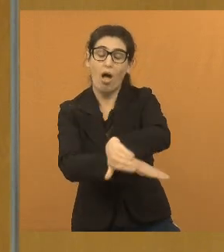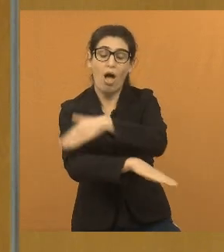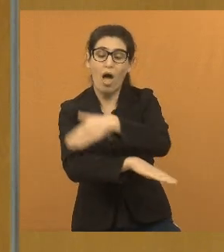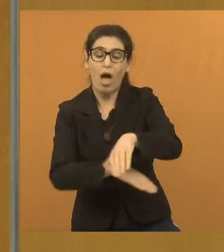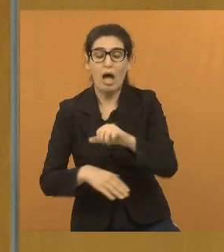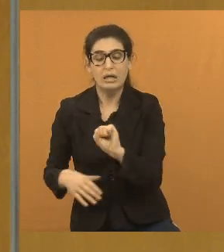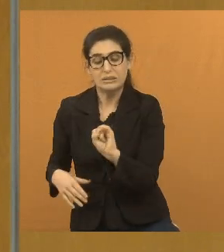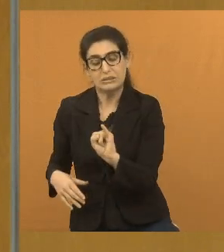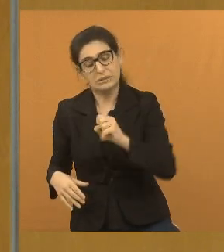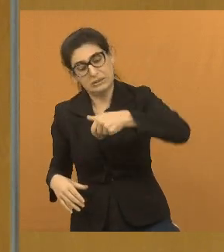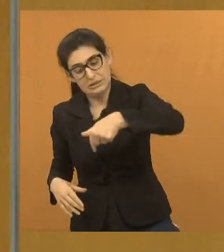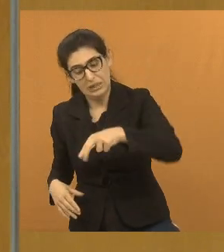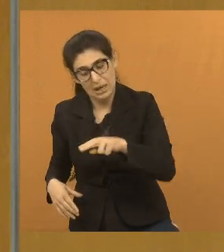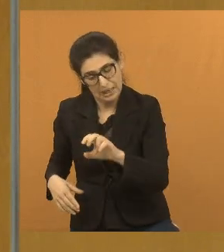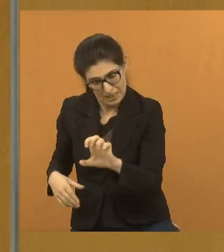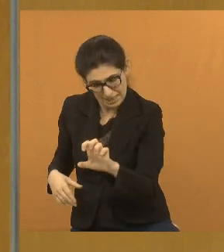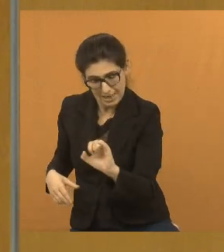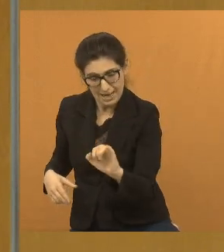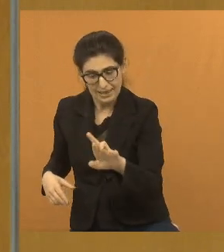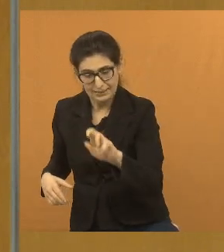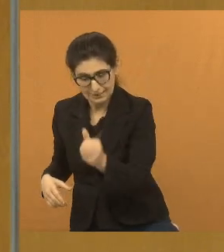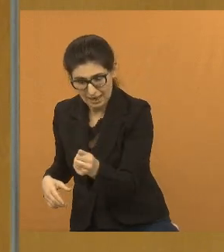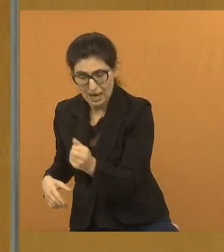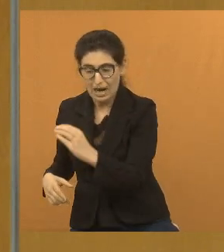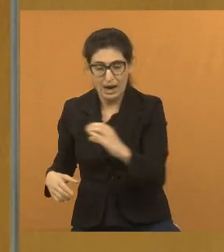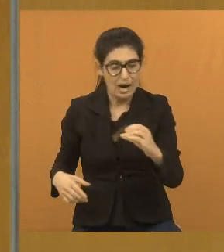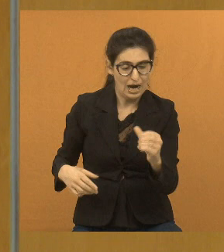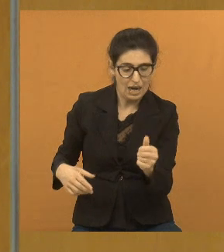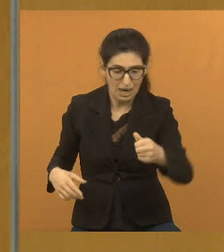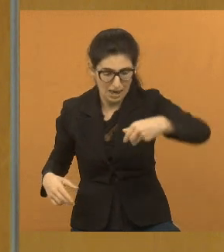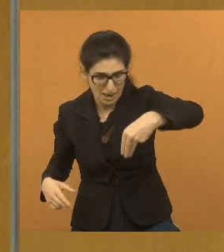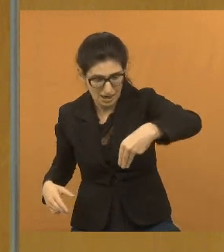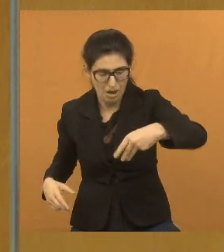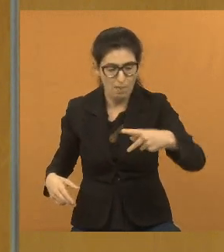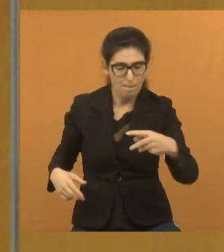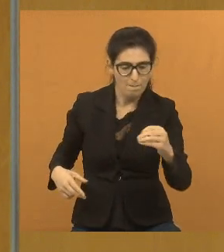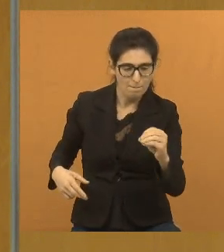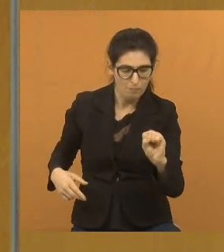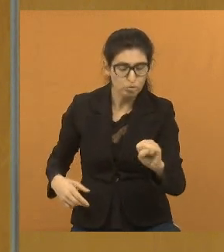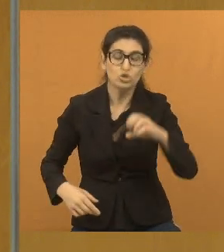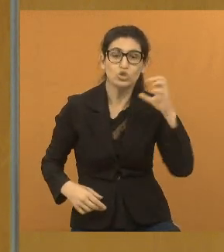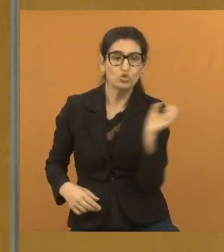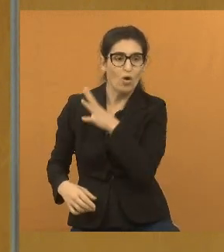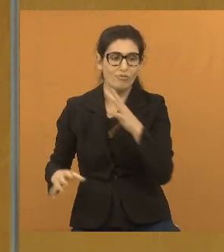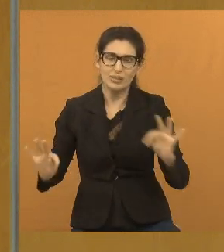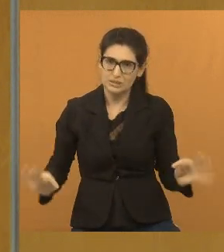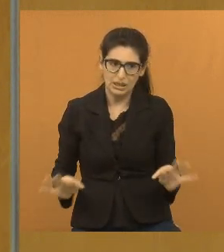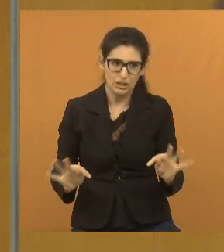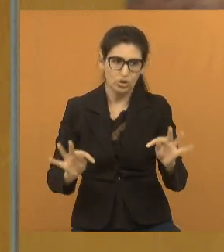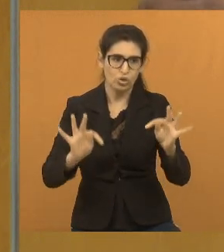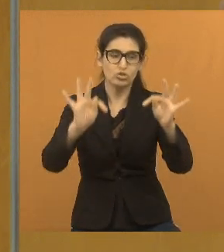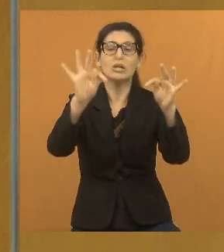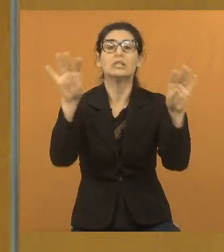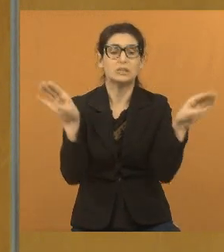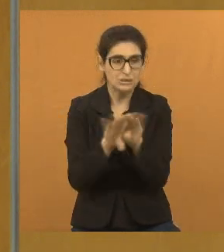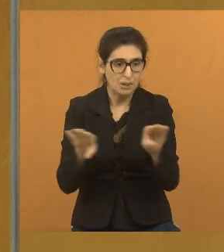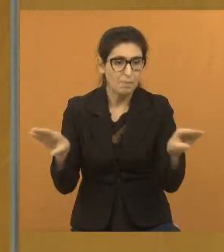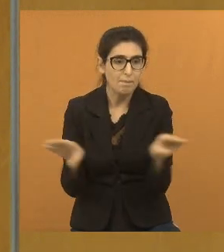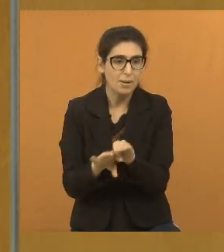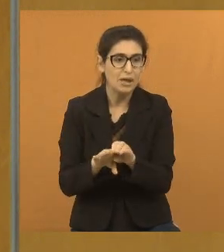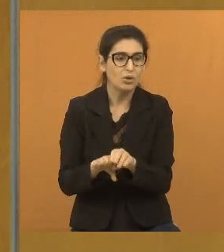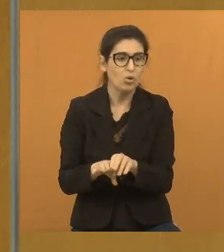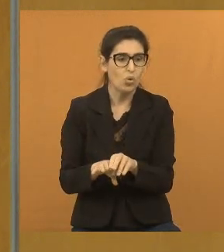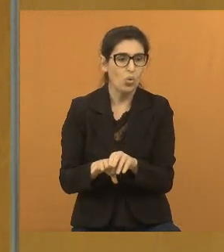né? A princípio nós vamos fazer a troca dos controladores, né? Essa nova tecnologia para também fazermos a onda verde, que é o